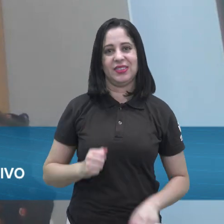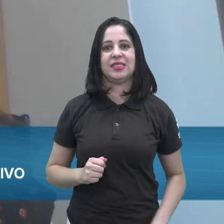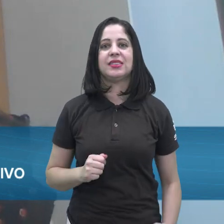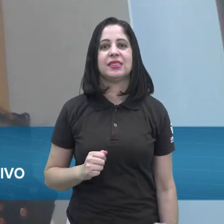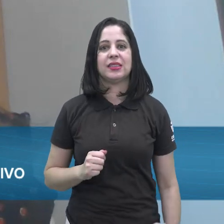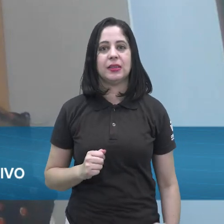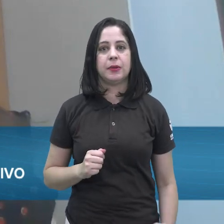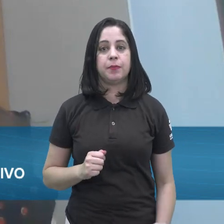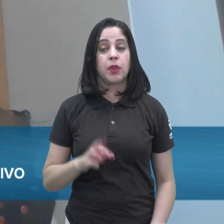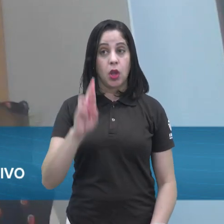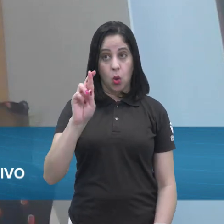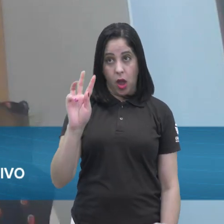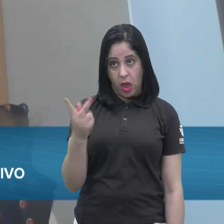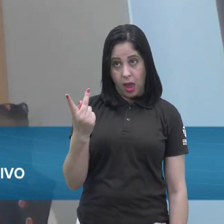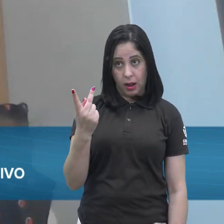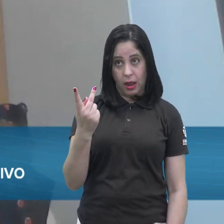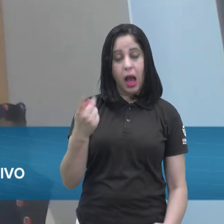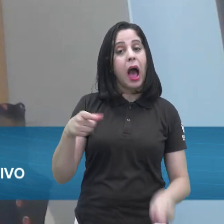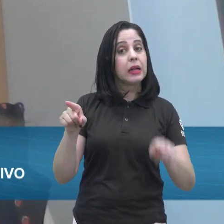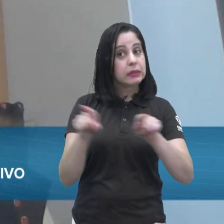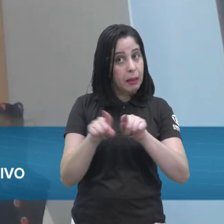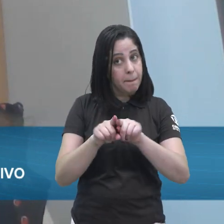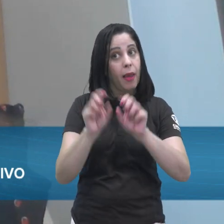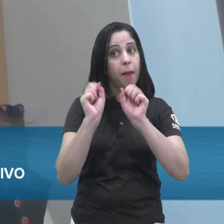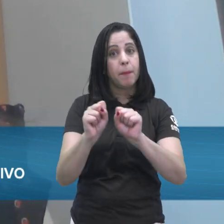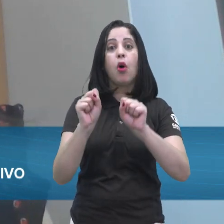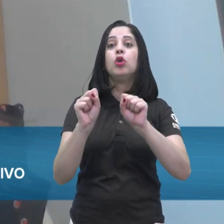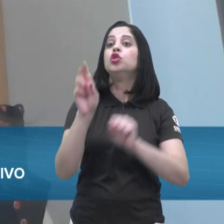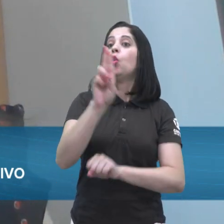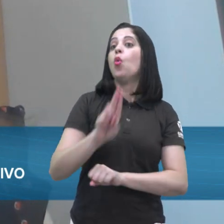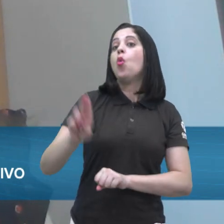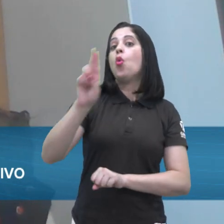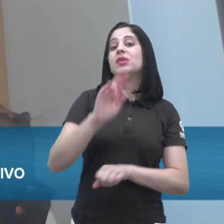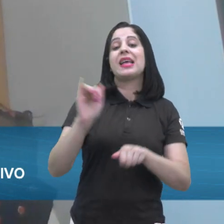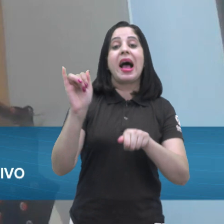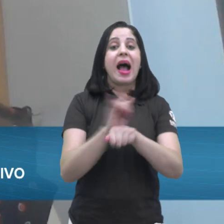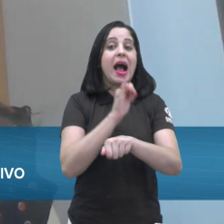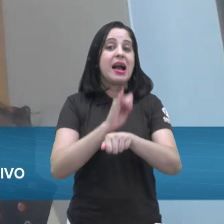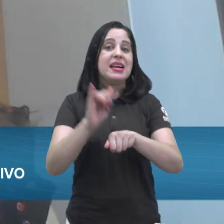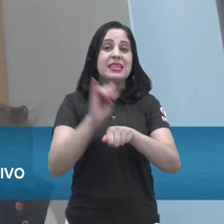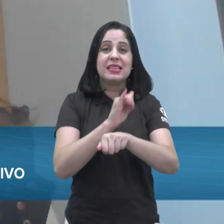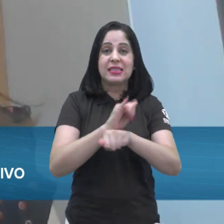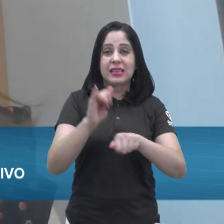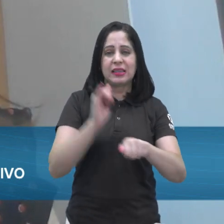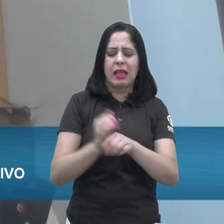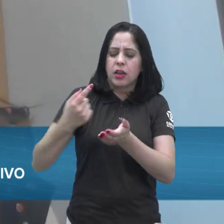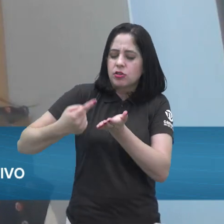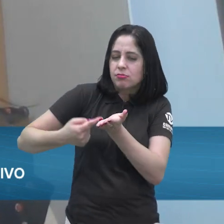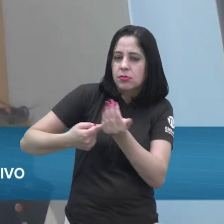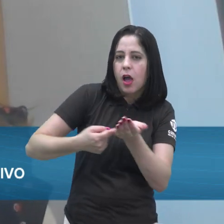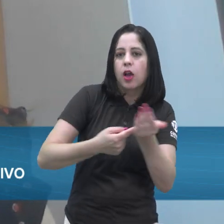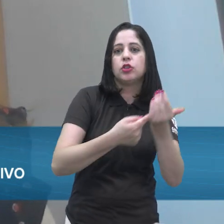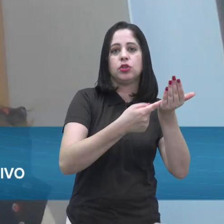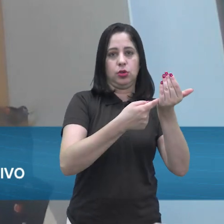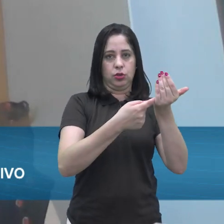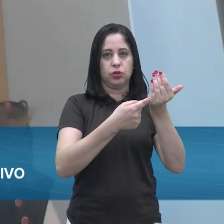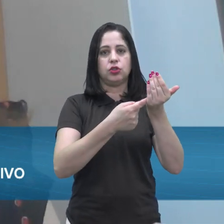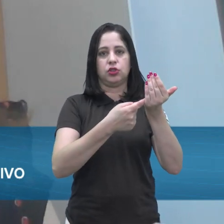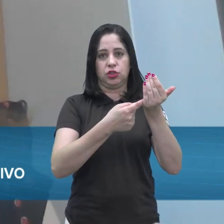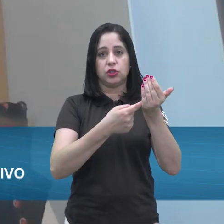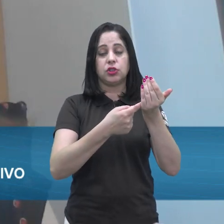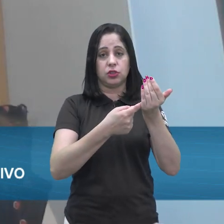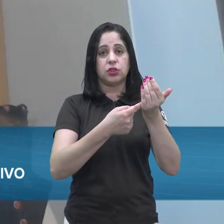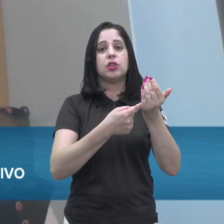processos seletivos. E o RH, ele também pode utilizar dessas oportunidades aí de tecnologia